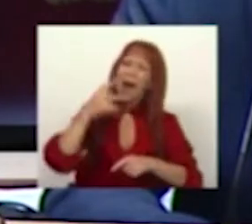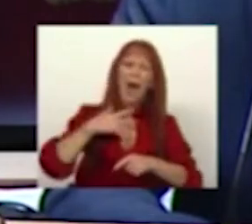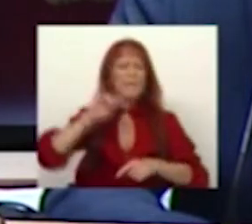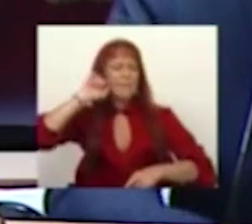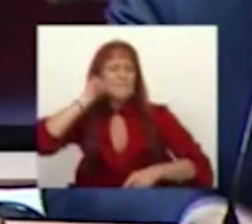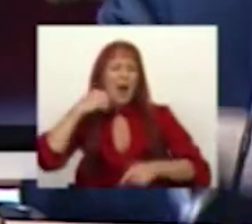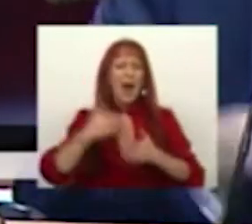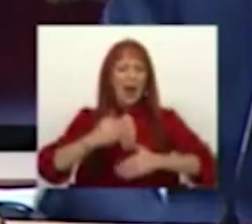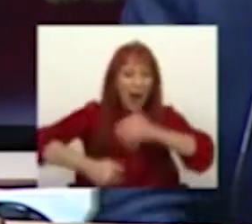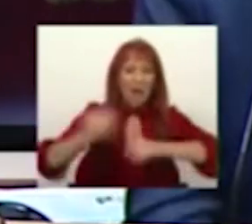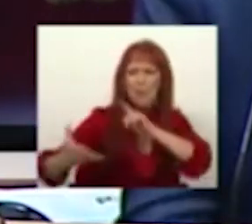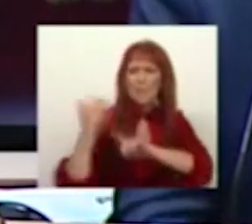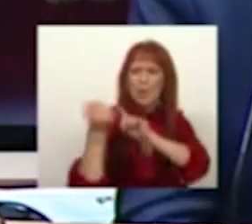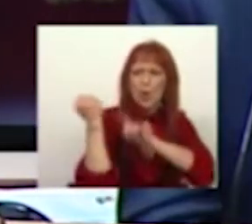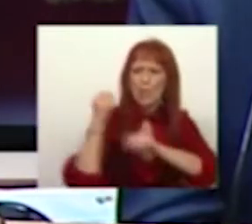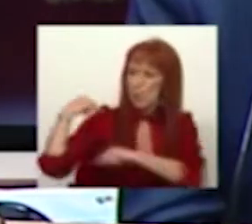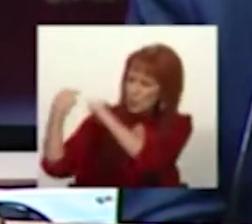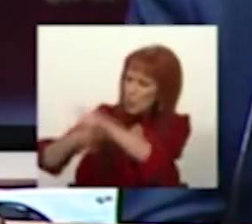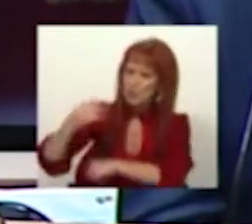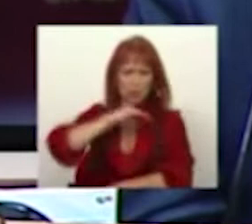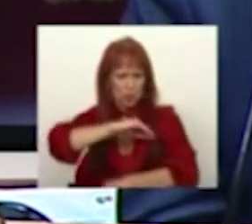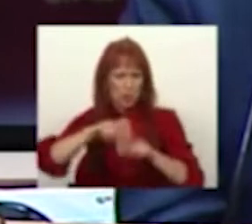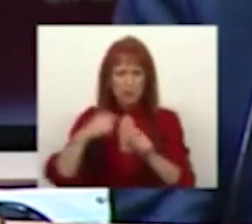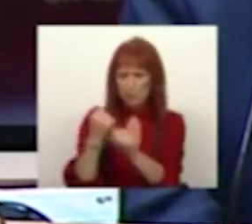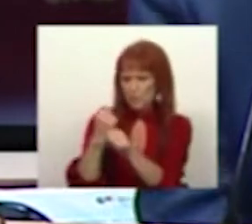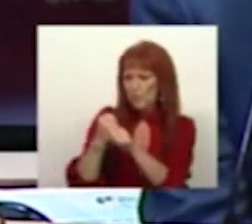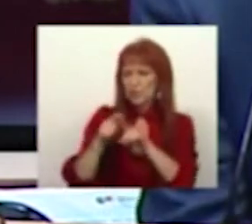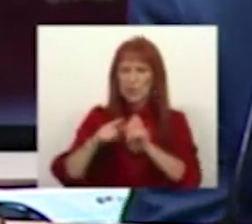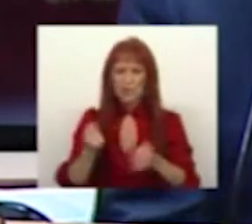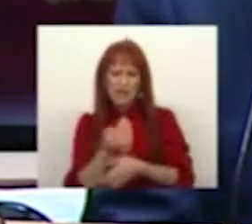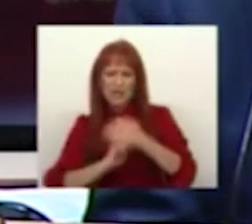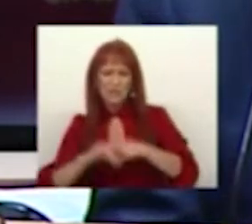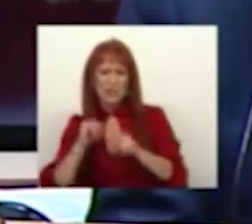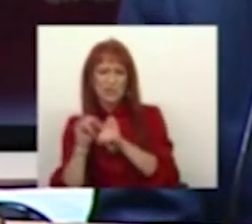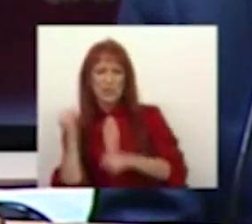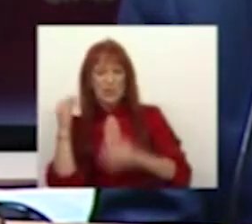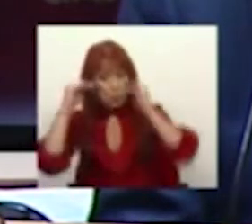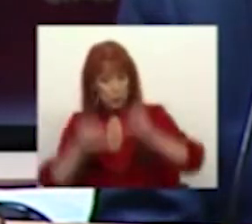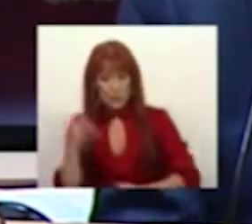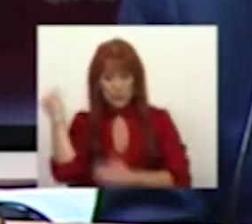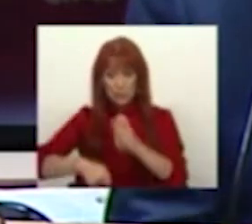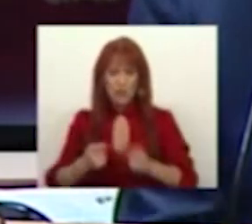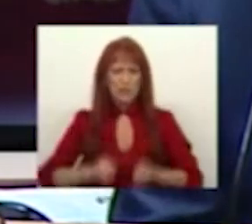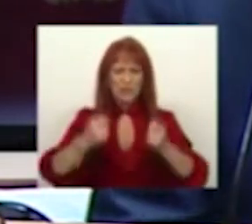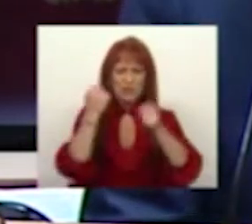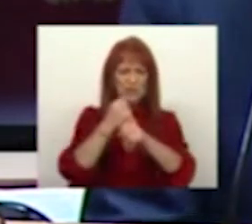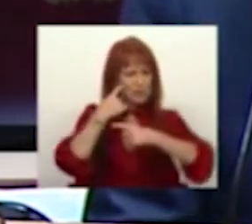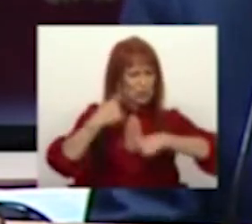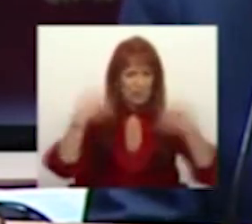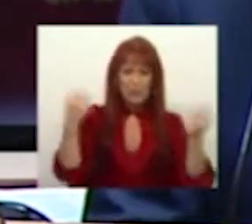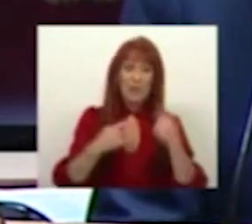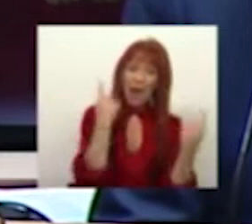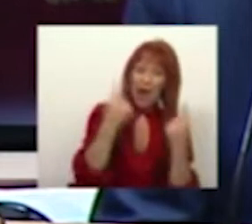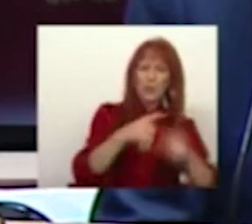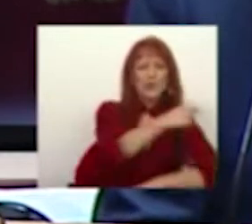pôr em causa os avanços conseguidos nos últimos anos, nos salários, no emprego, na redução dos impostos e no investimento nos serviços públicos.